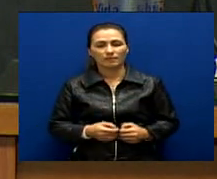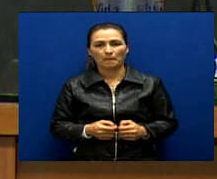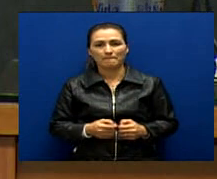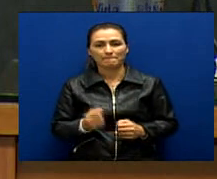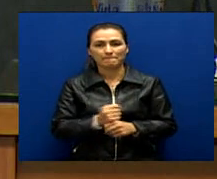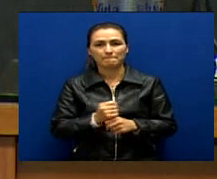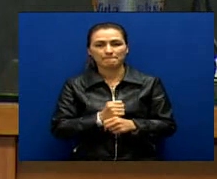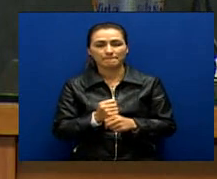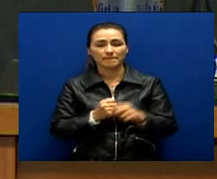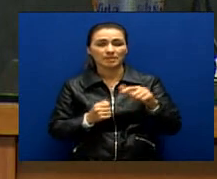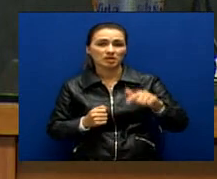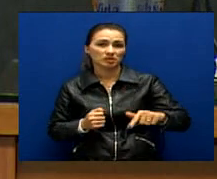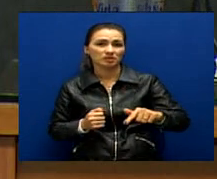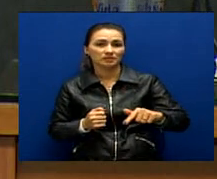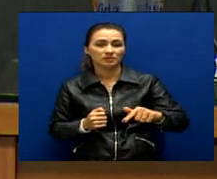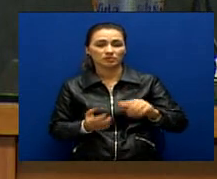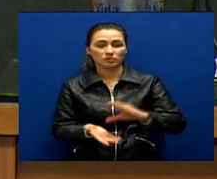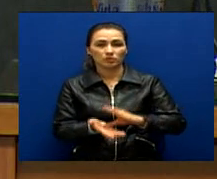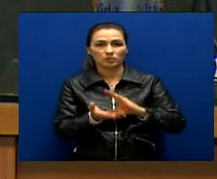anos